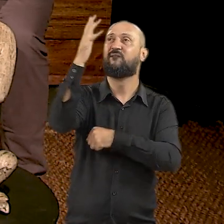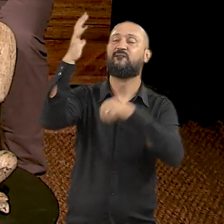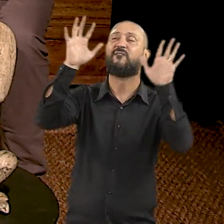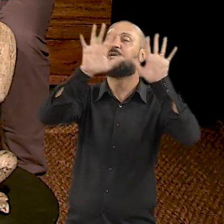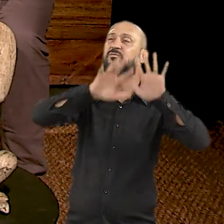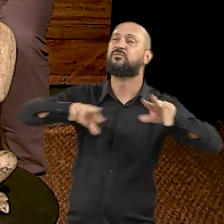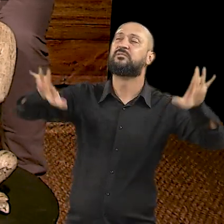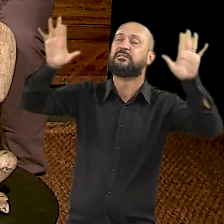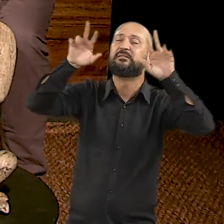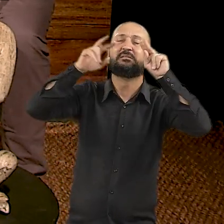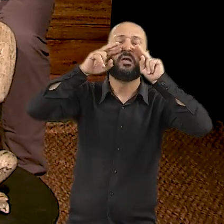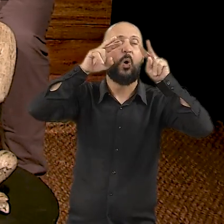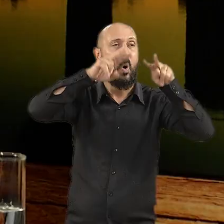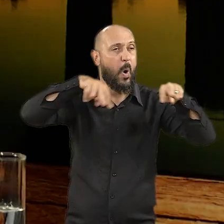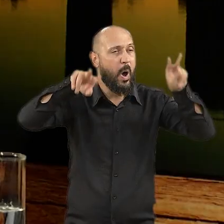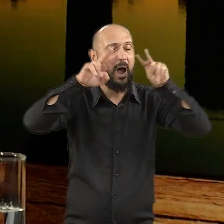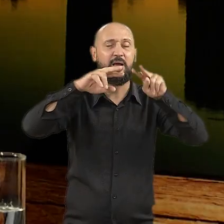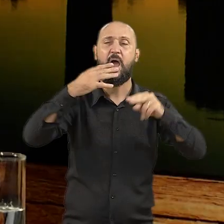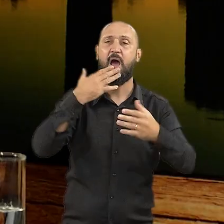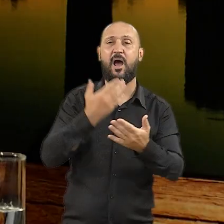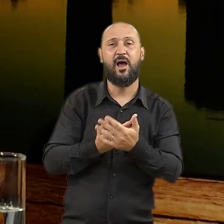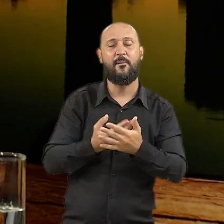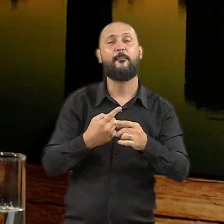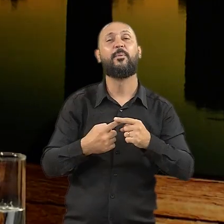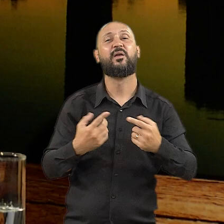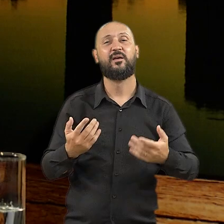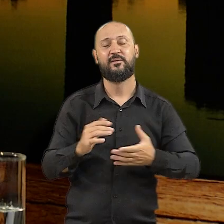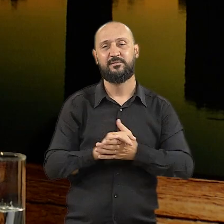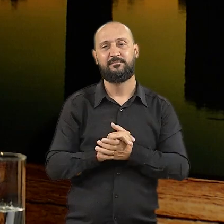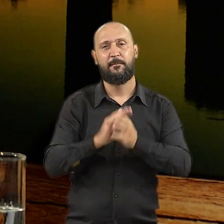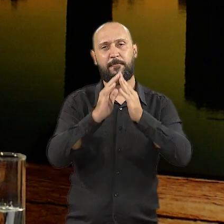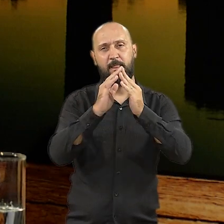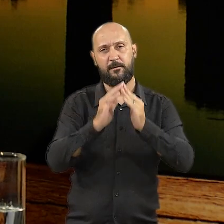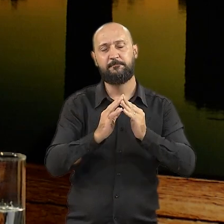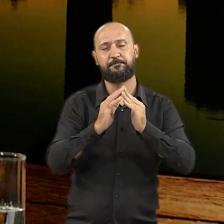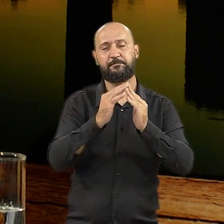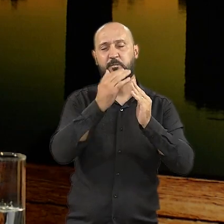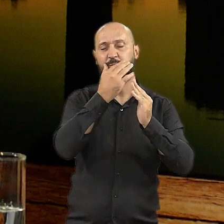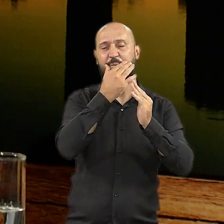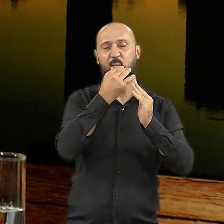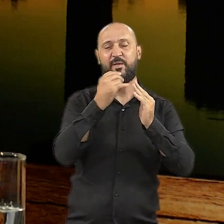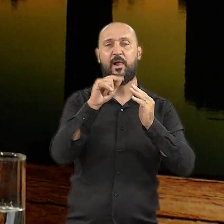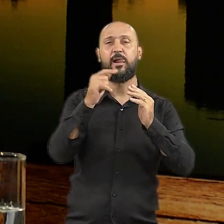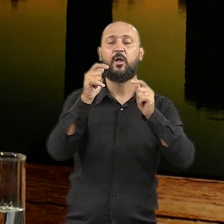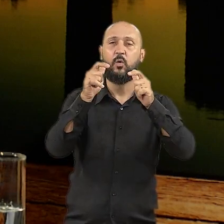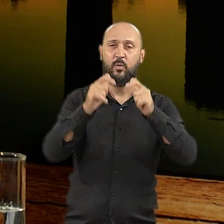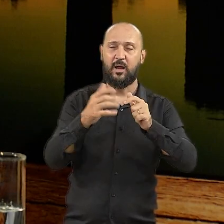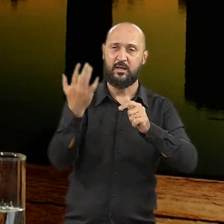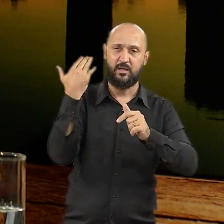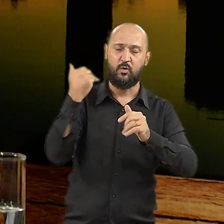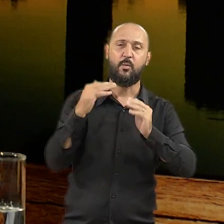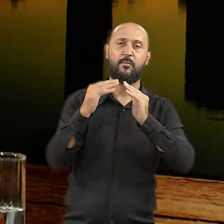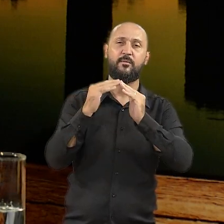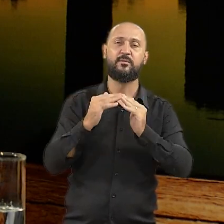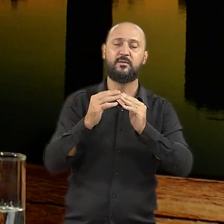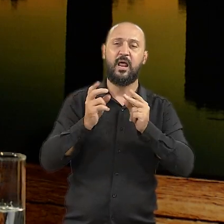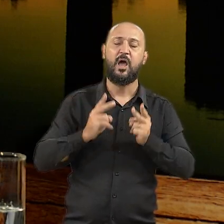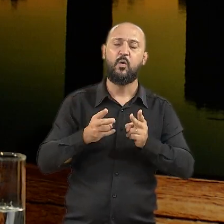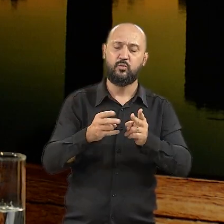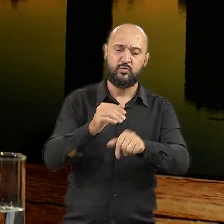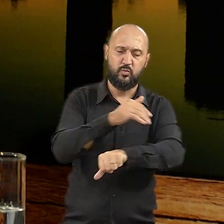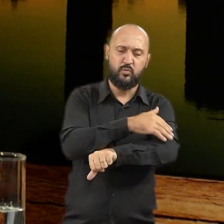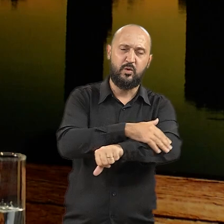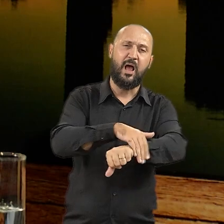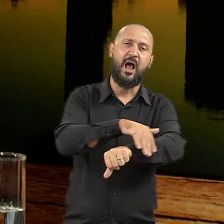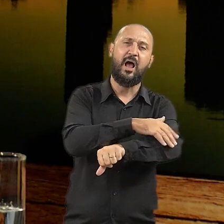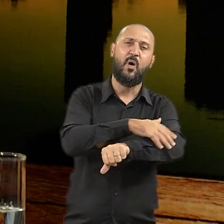né? A paisagem que era algo deslumbrante, porque assim, eu morava, esse lugar que eu morei, era na